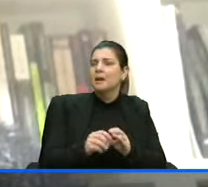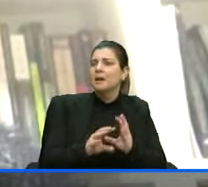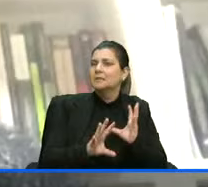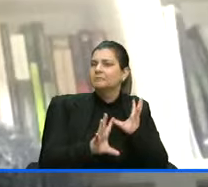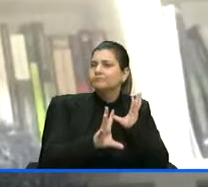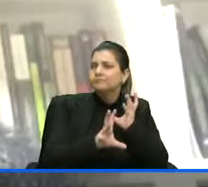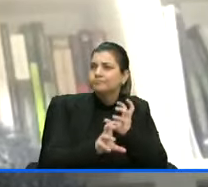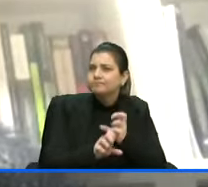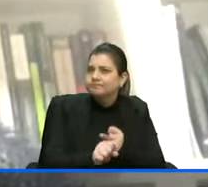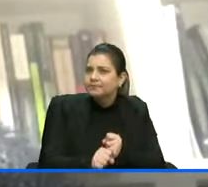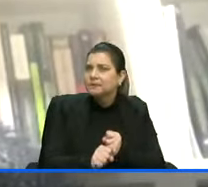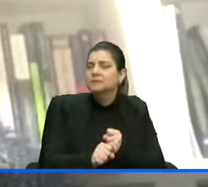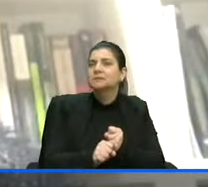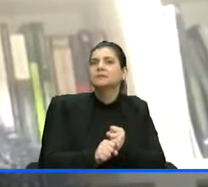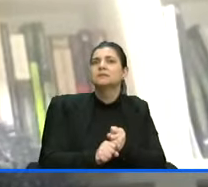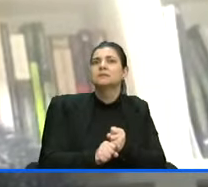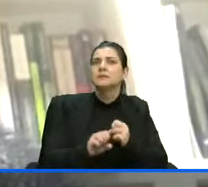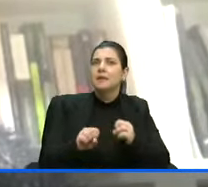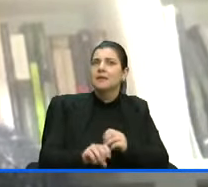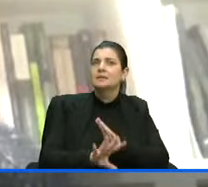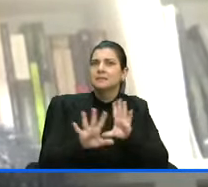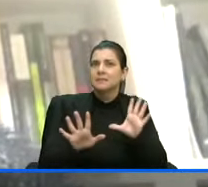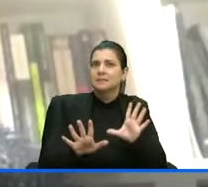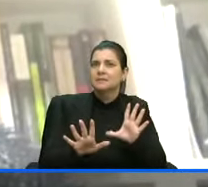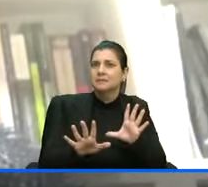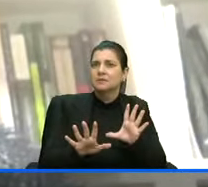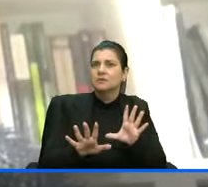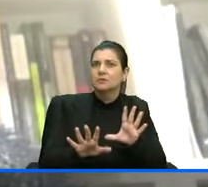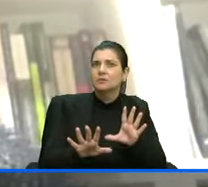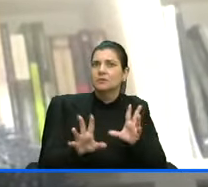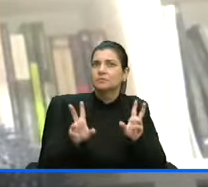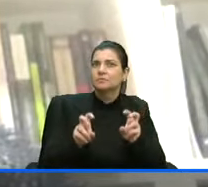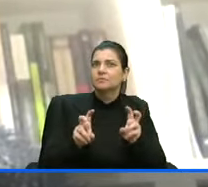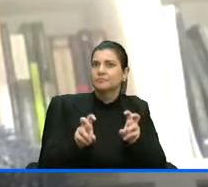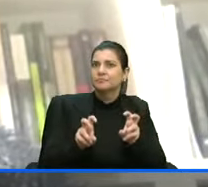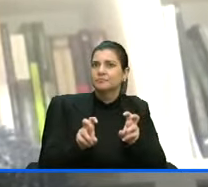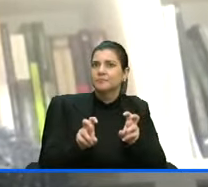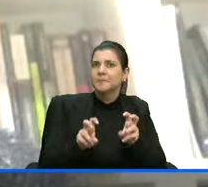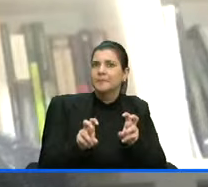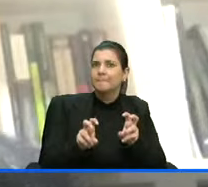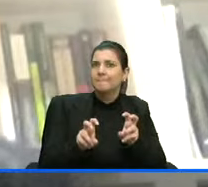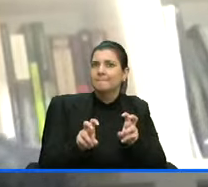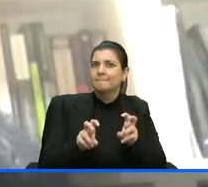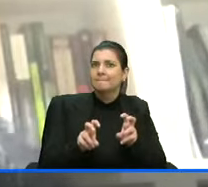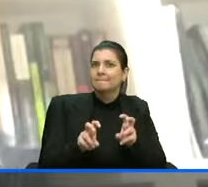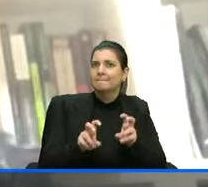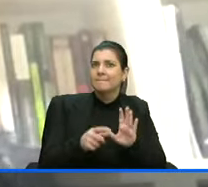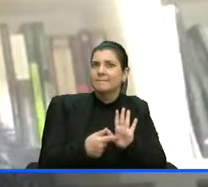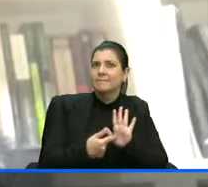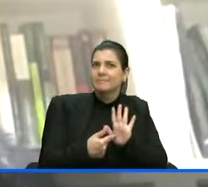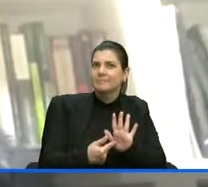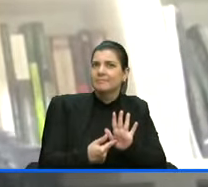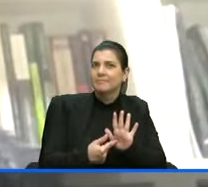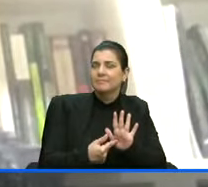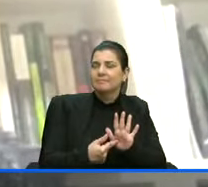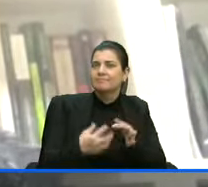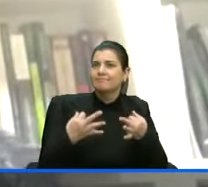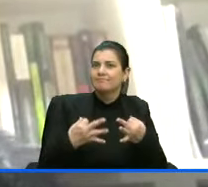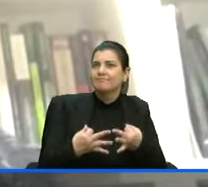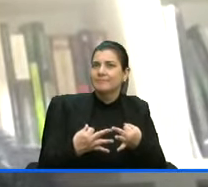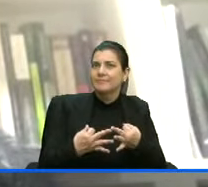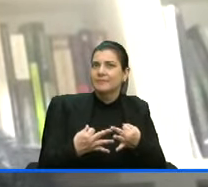muito esclarecedora, né, sobre, vamos dizer assim, ela nos apresenta